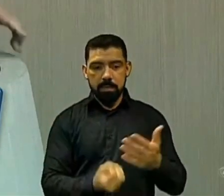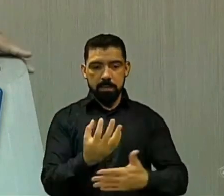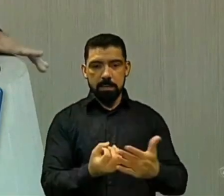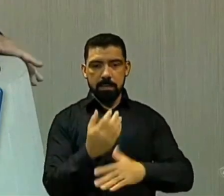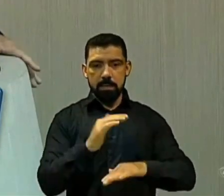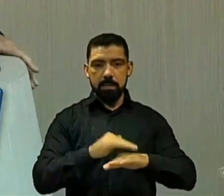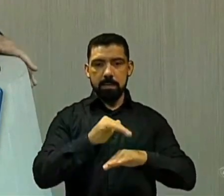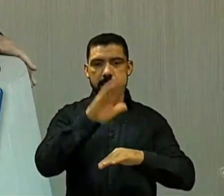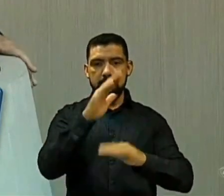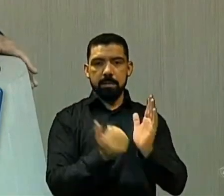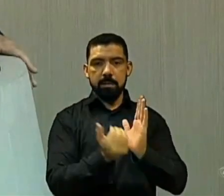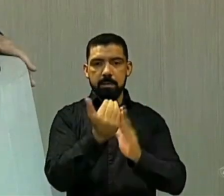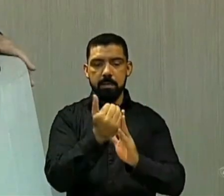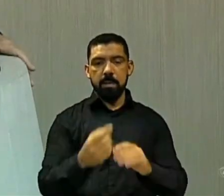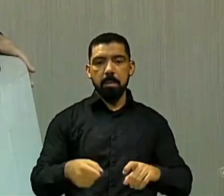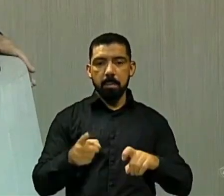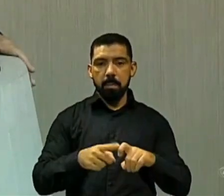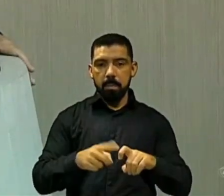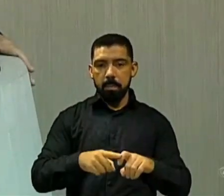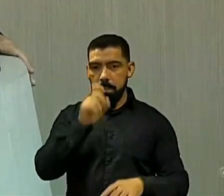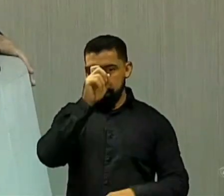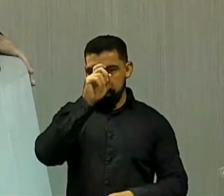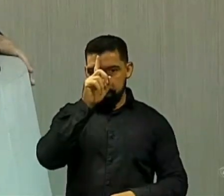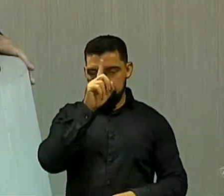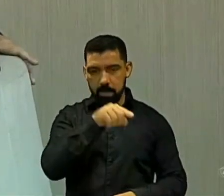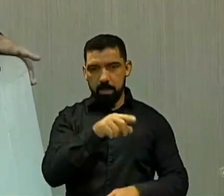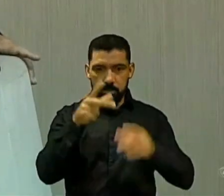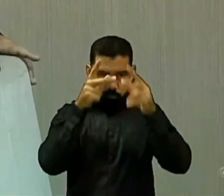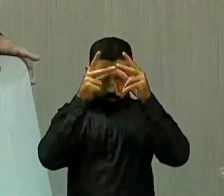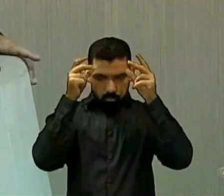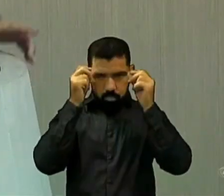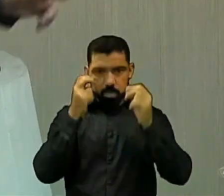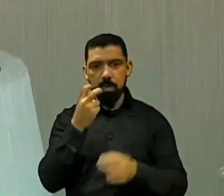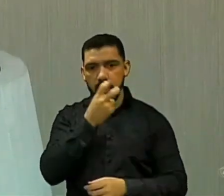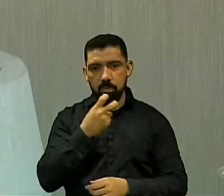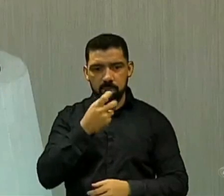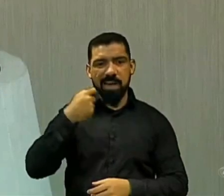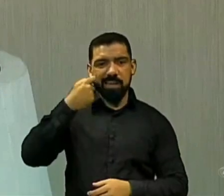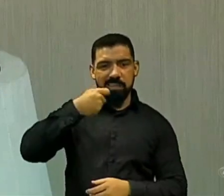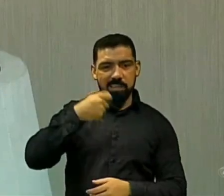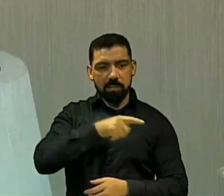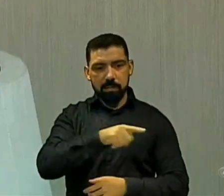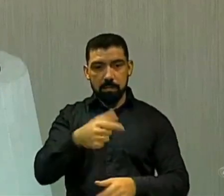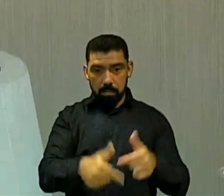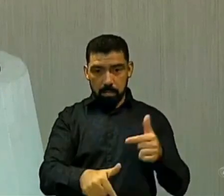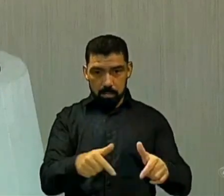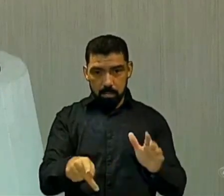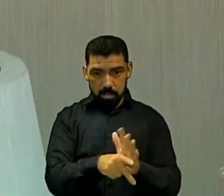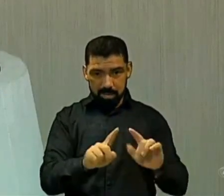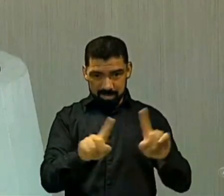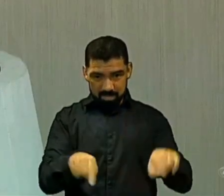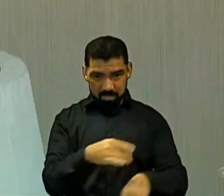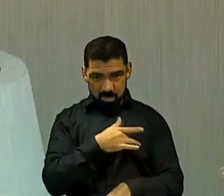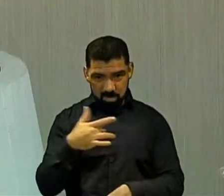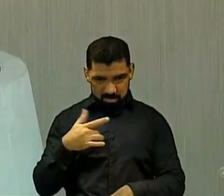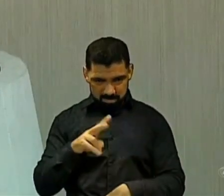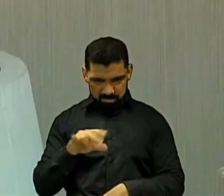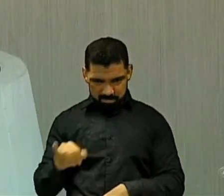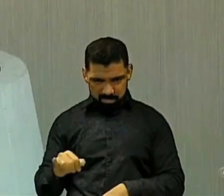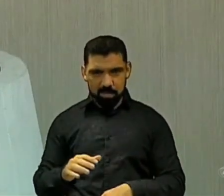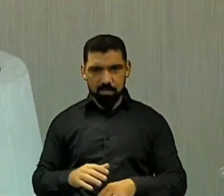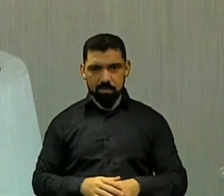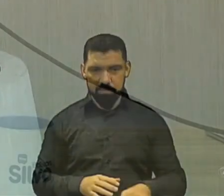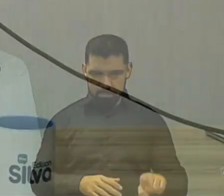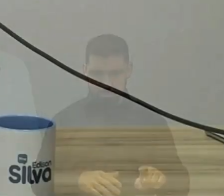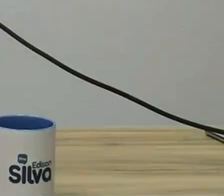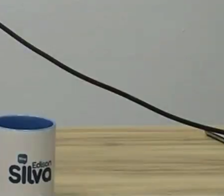produtividade que os médicos, enfermeiros, fisioterapeutas, fonoaudiólogos, dentistas que trabalham para esses planos de saúde não